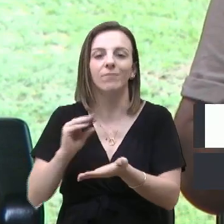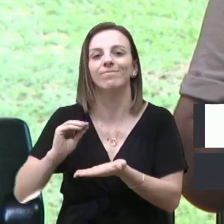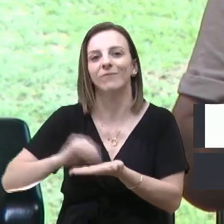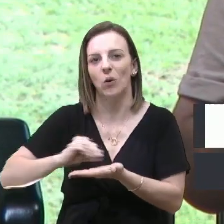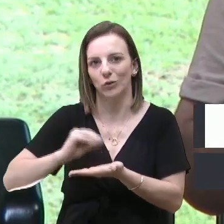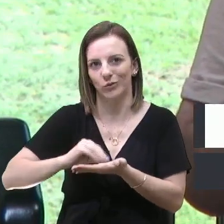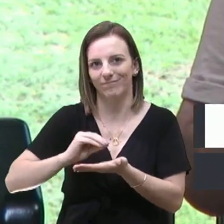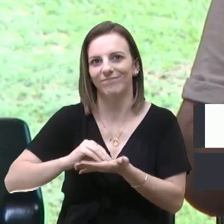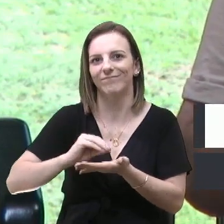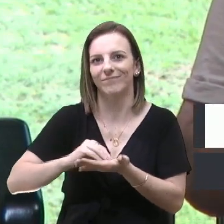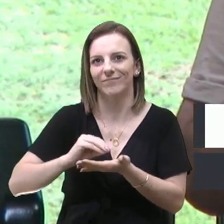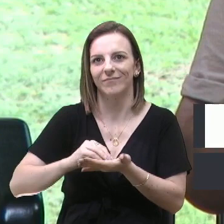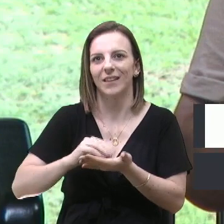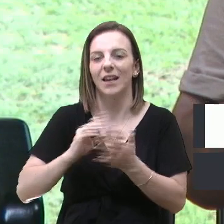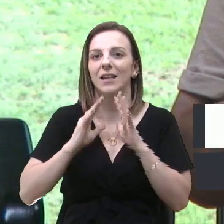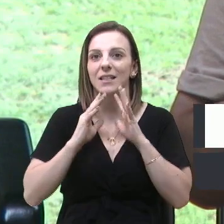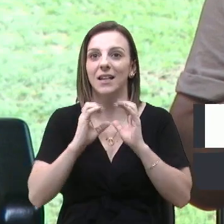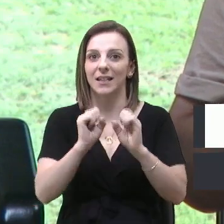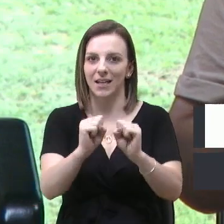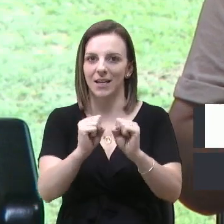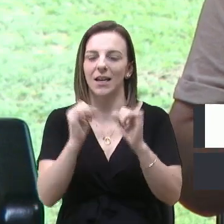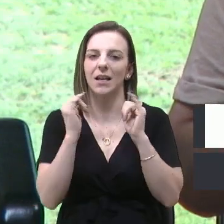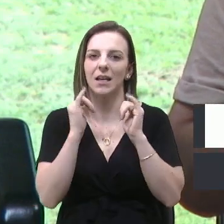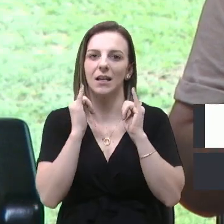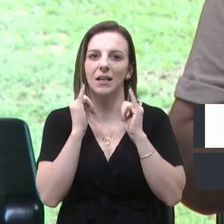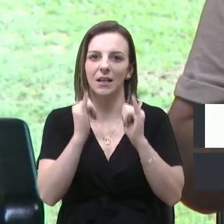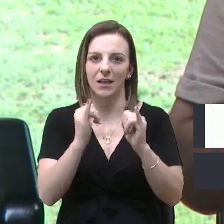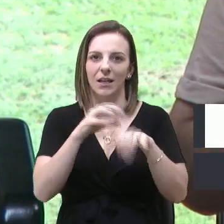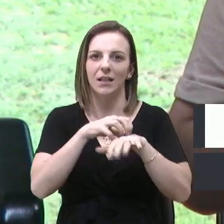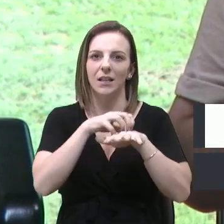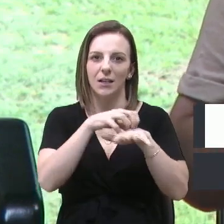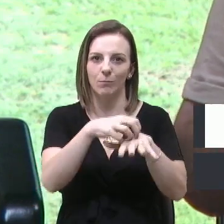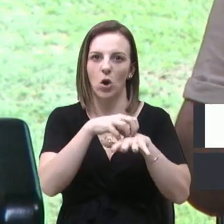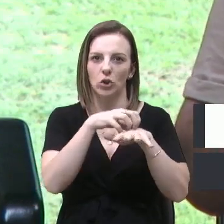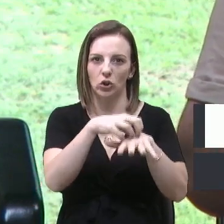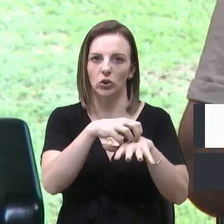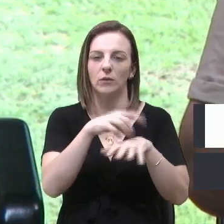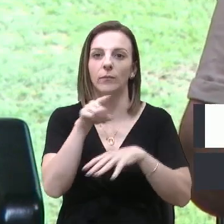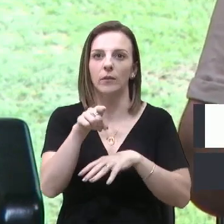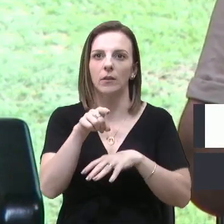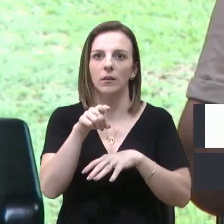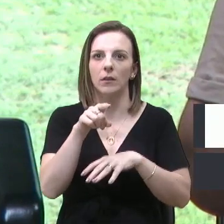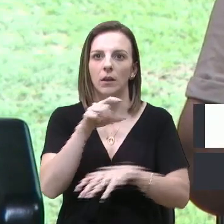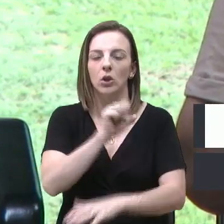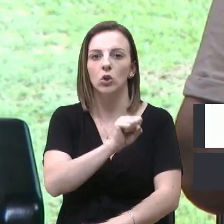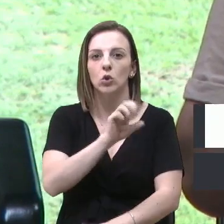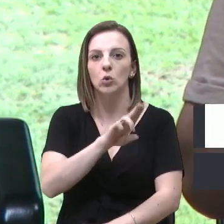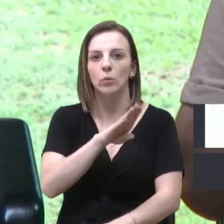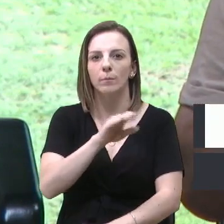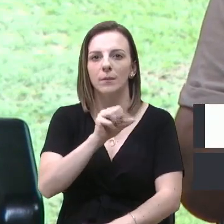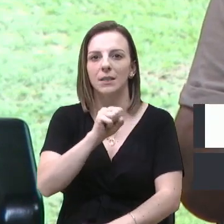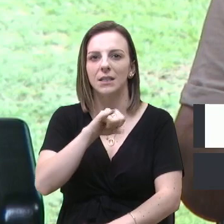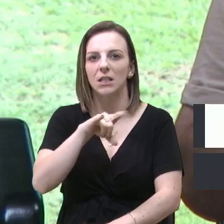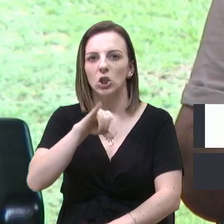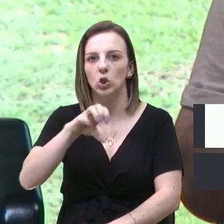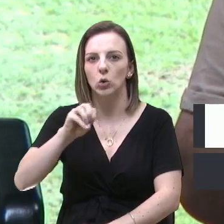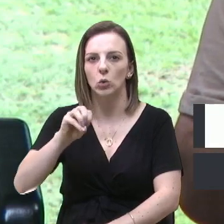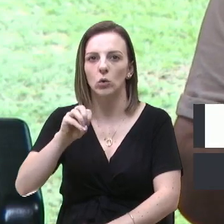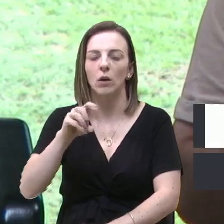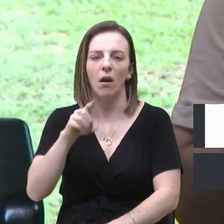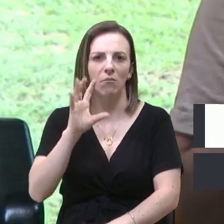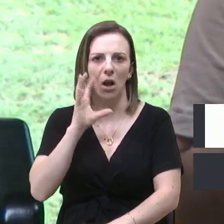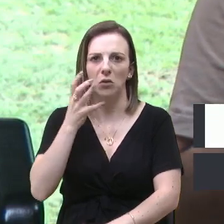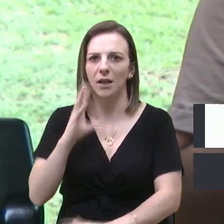de Transporte. O subsídio acontece mundialmente. O vereador Zanquim, que viaja o